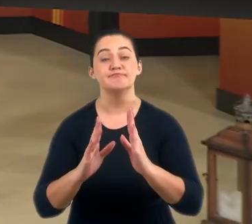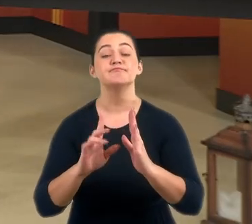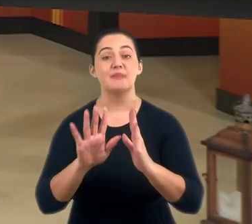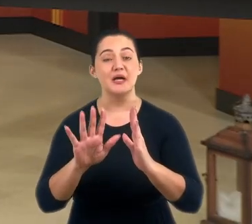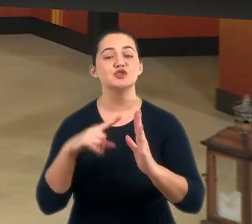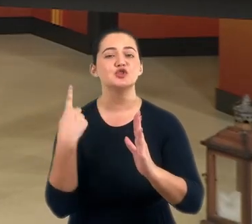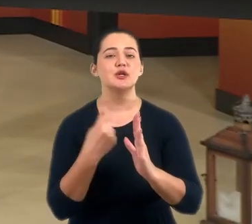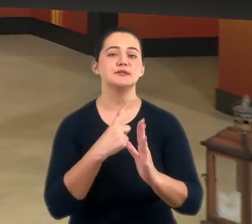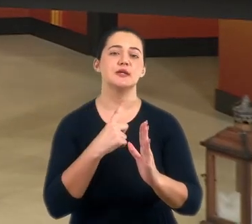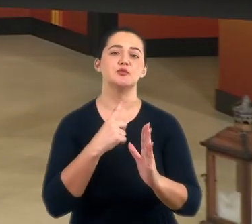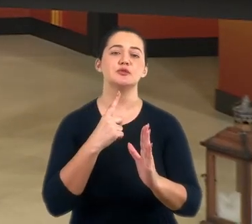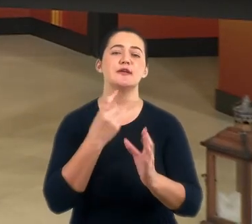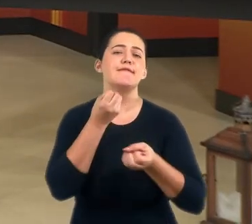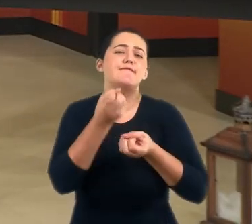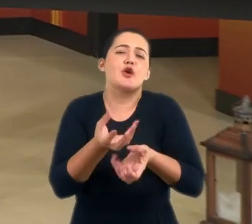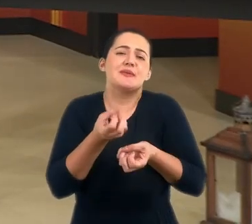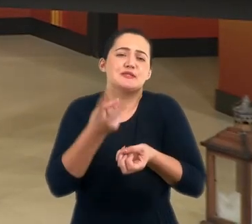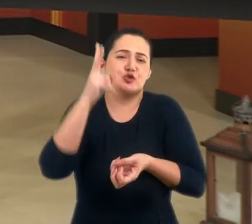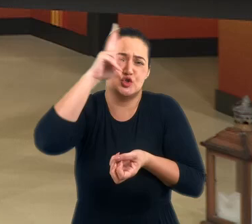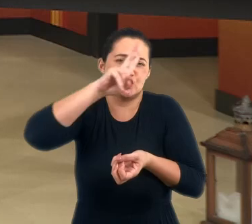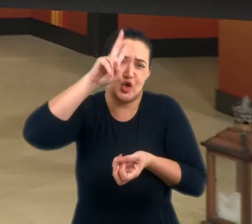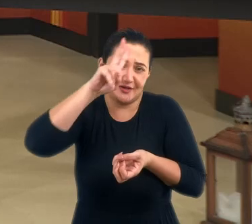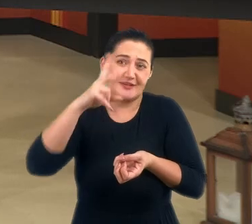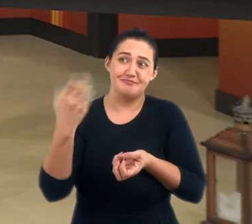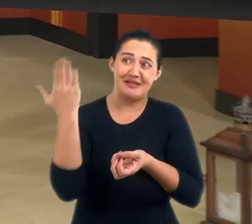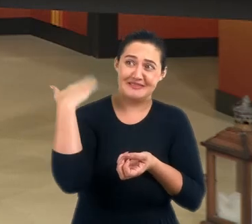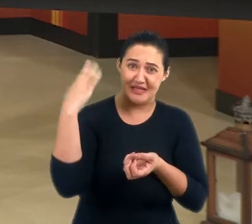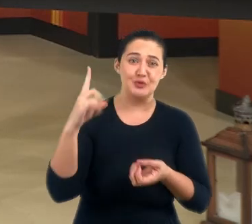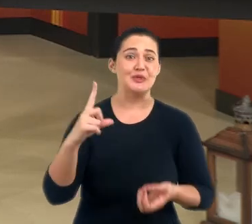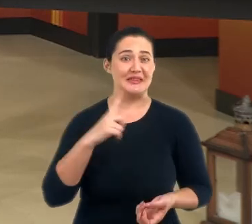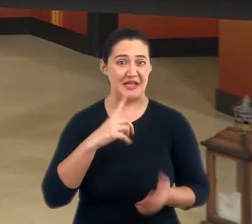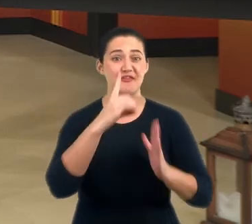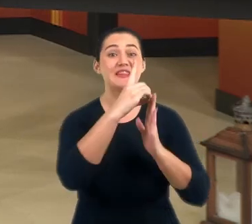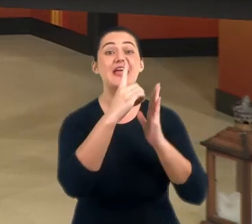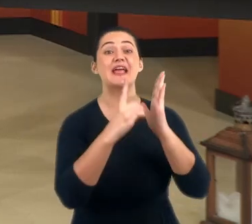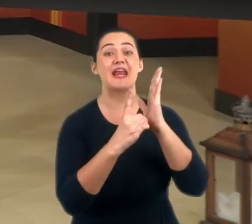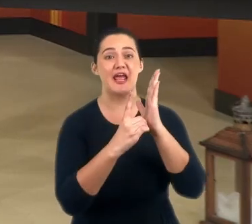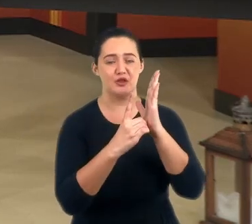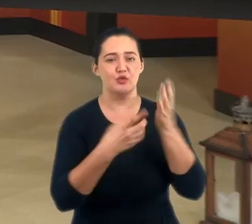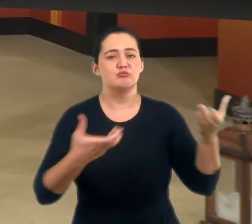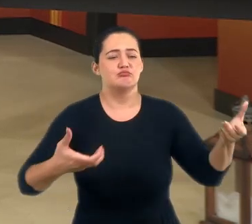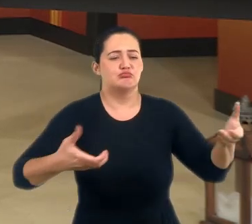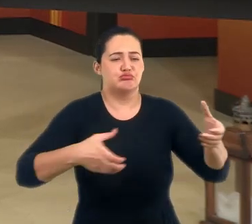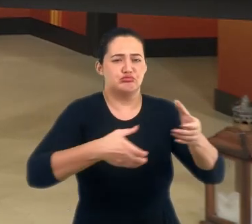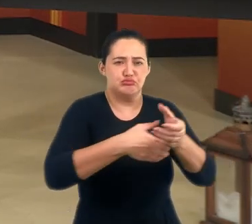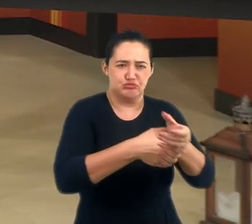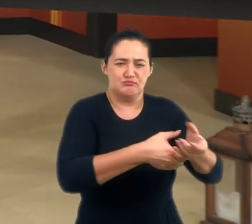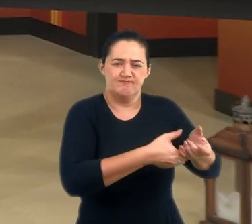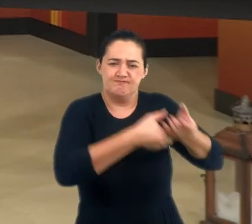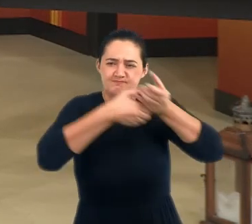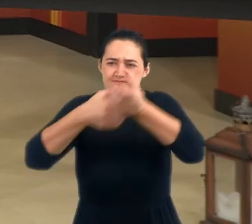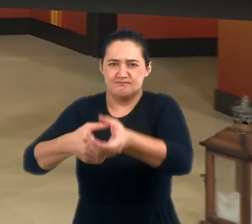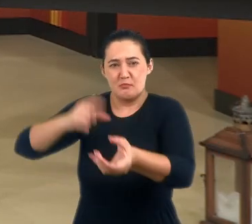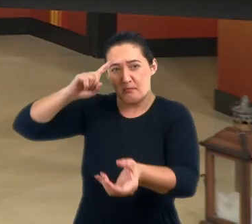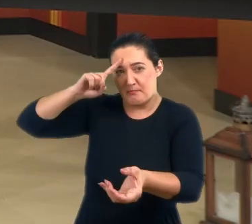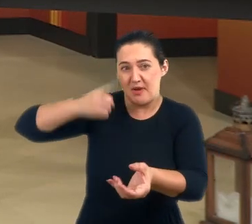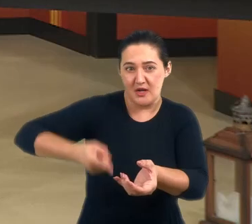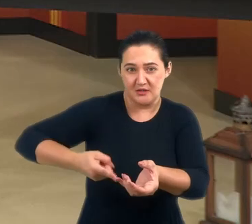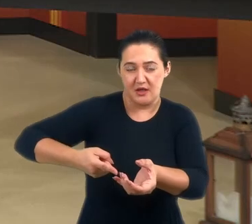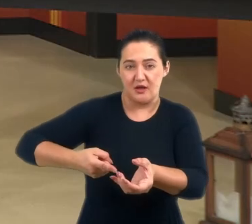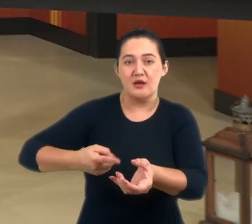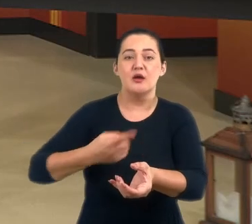temos informações históricas de que um decreto, conforme aquele apontado na profecia de Daniel, foi de fato promulgado